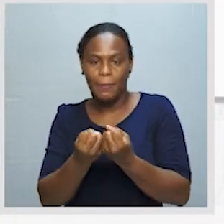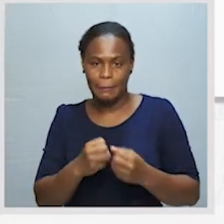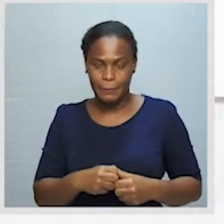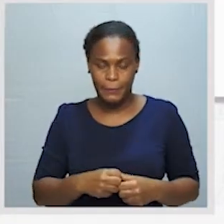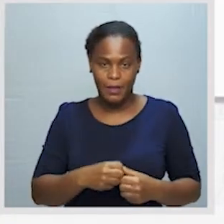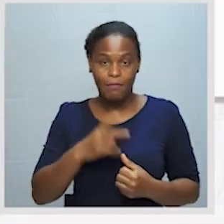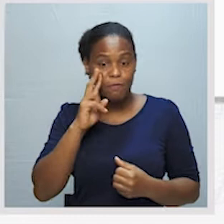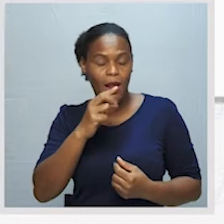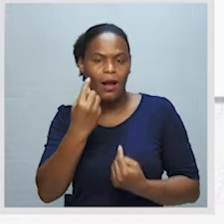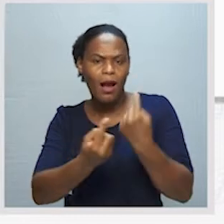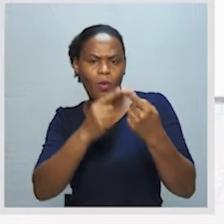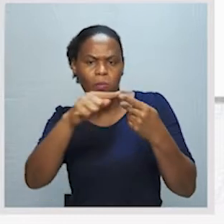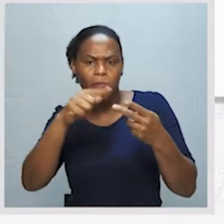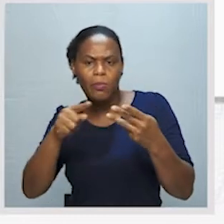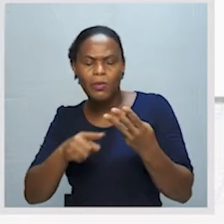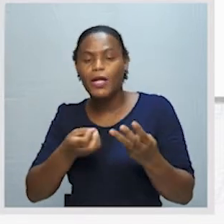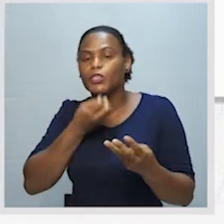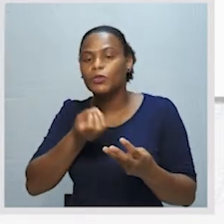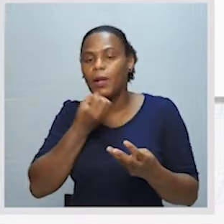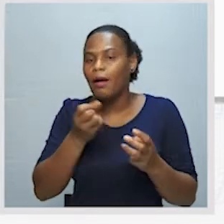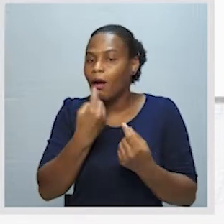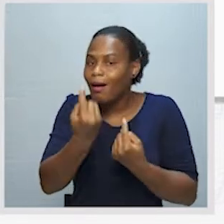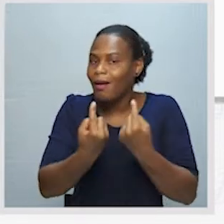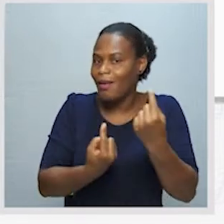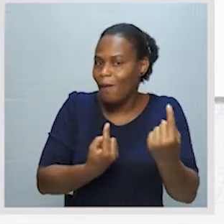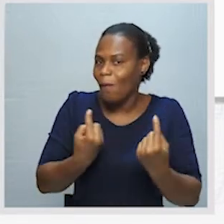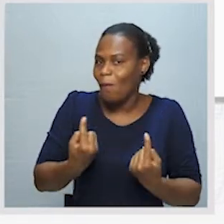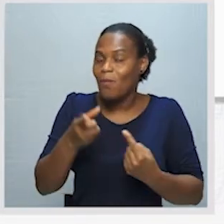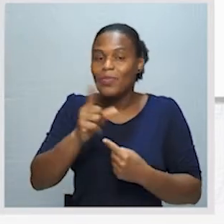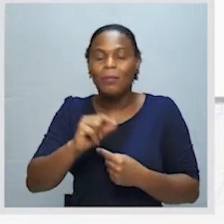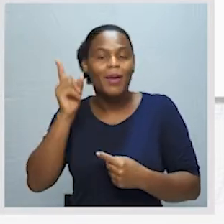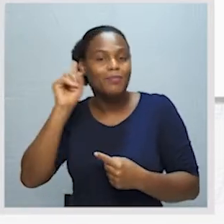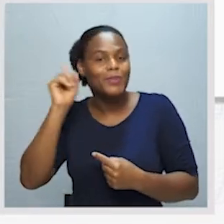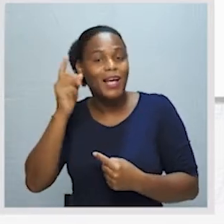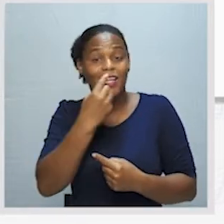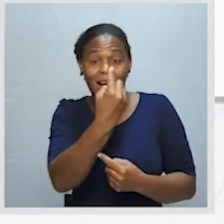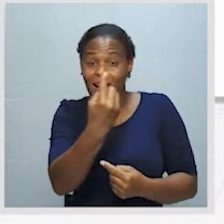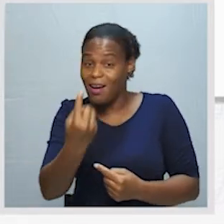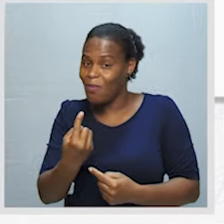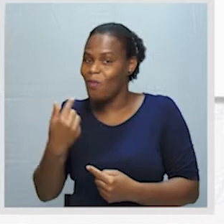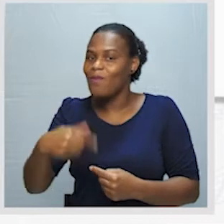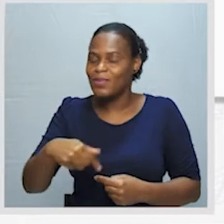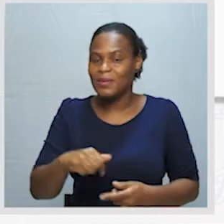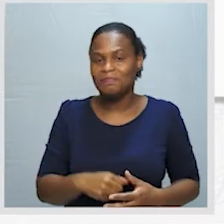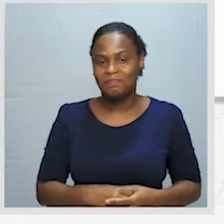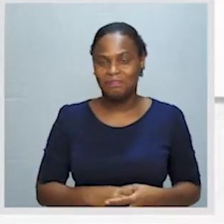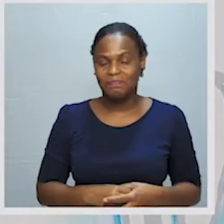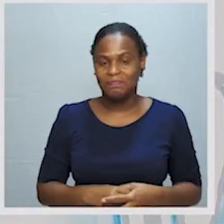ver cada um desses vertentes e também a importância que cada um